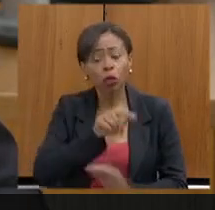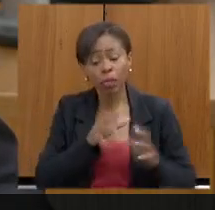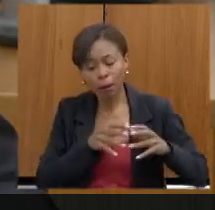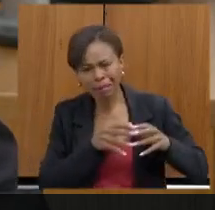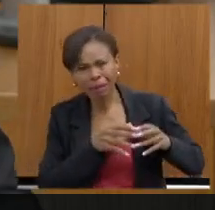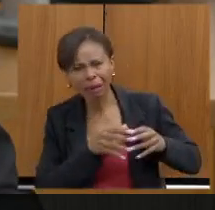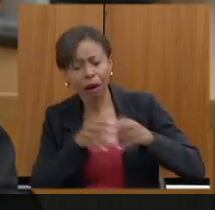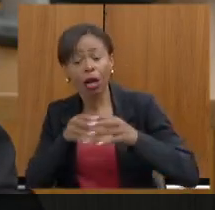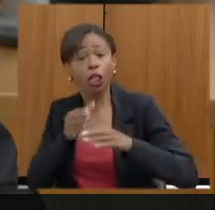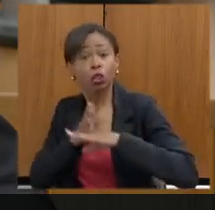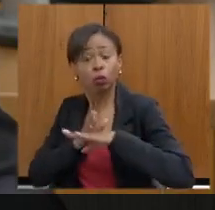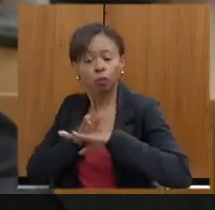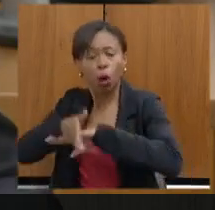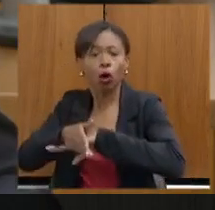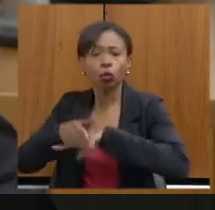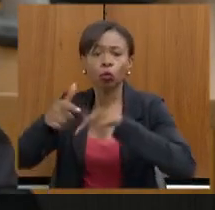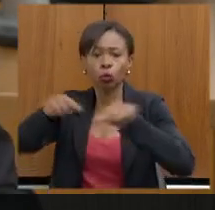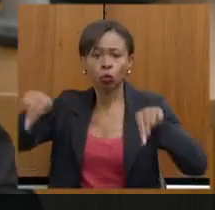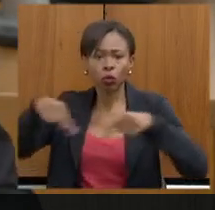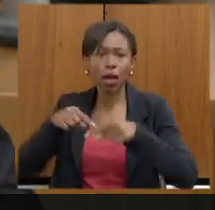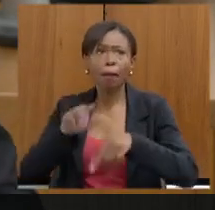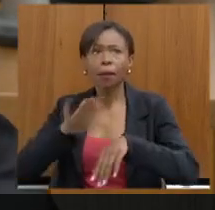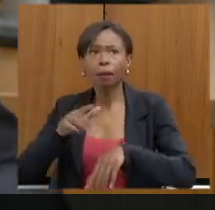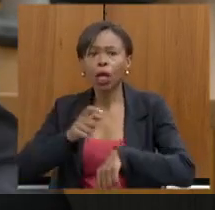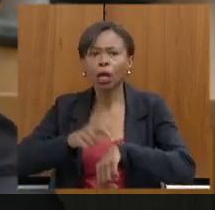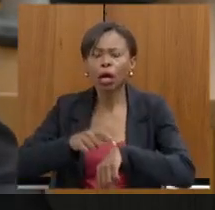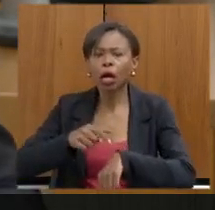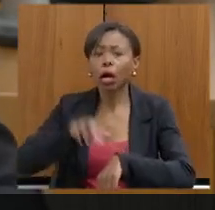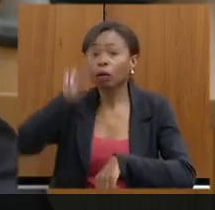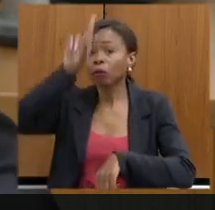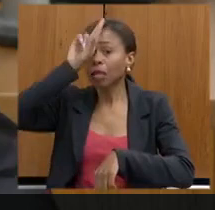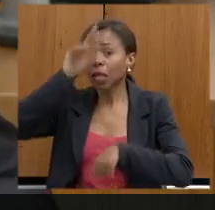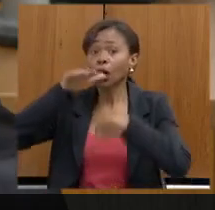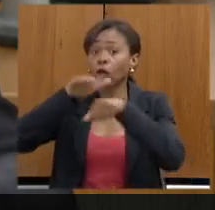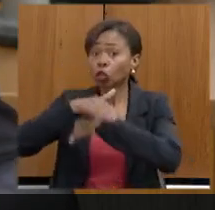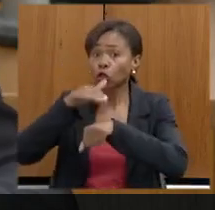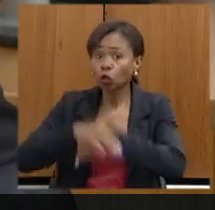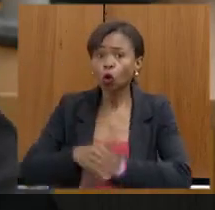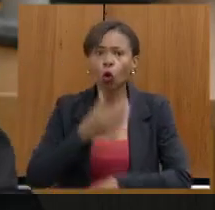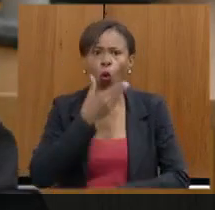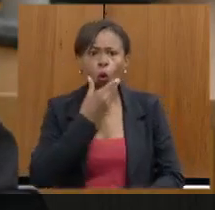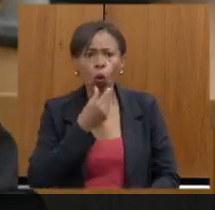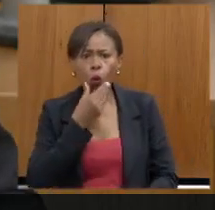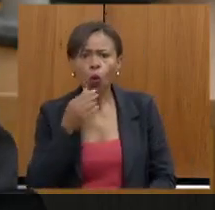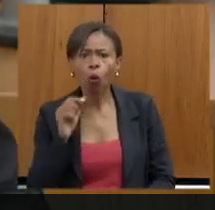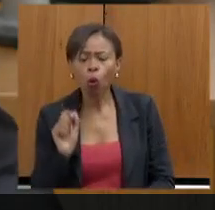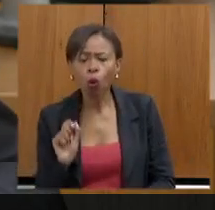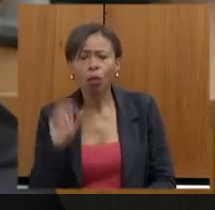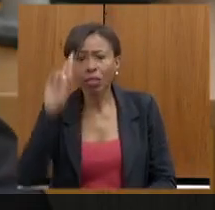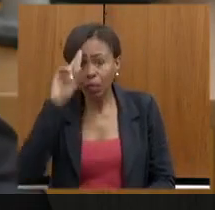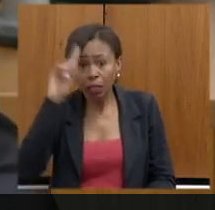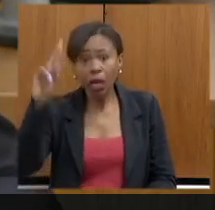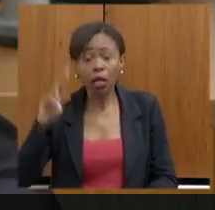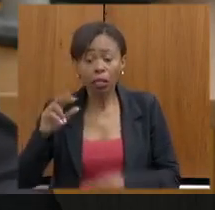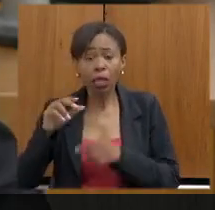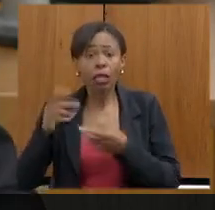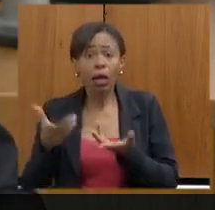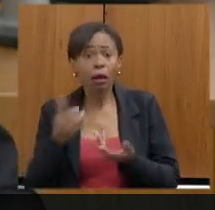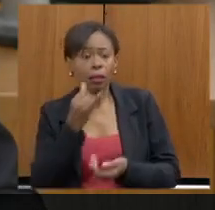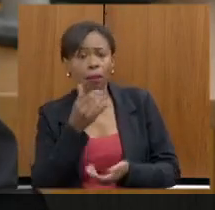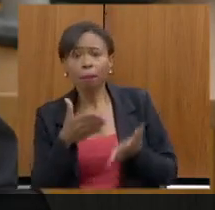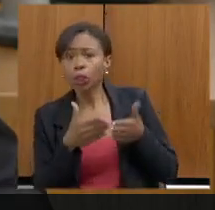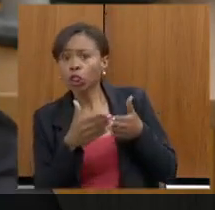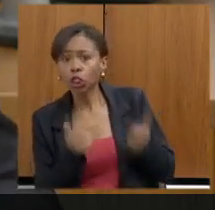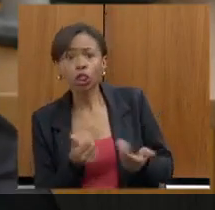cerca de meia-noite 6 horas da manhã o dono da terra já tava lá é rei vídeo de cana que ela Terra os policiais